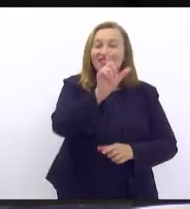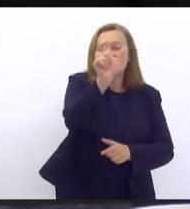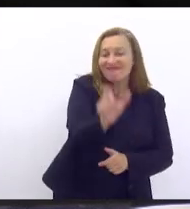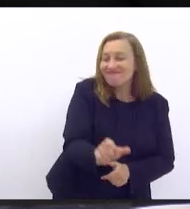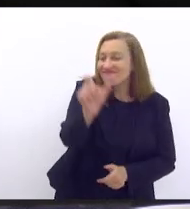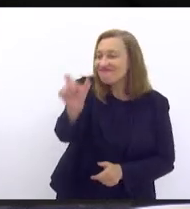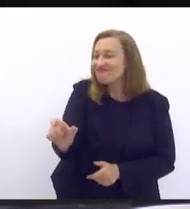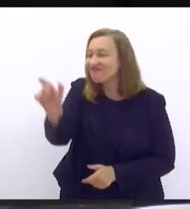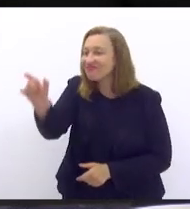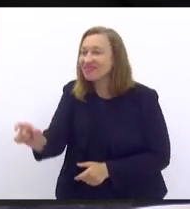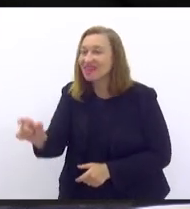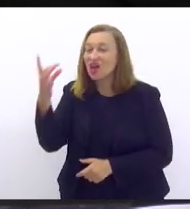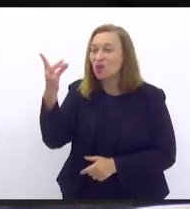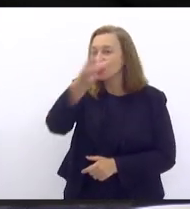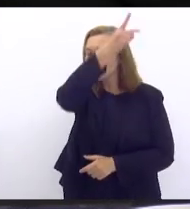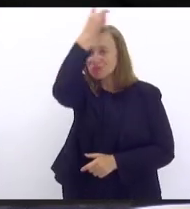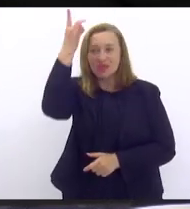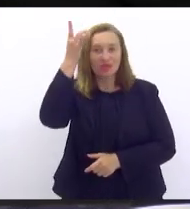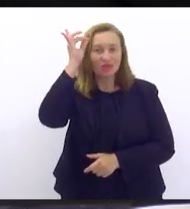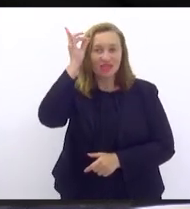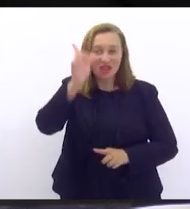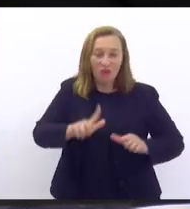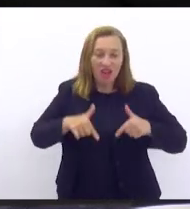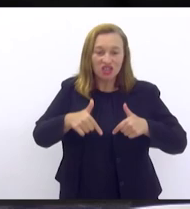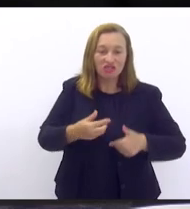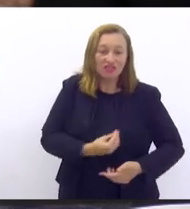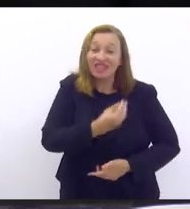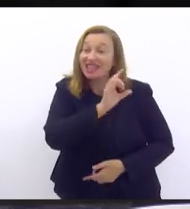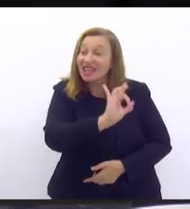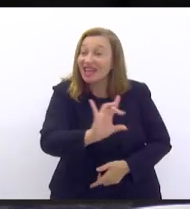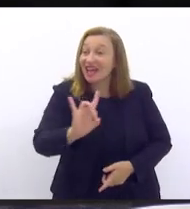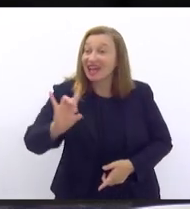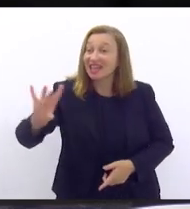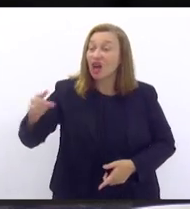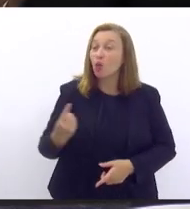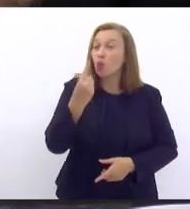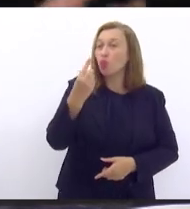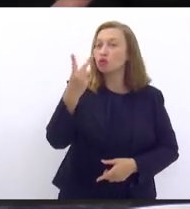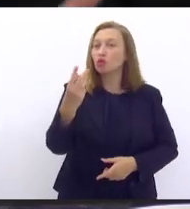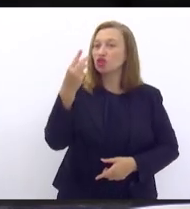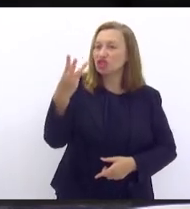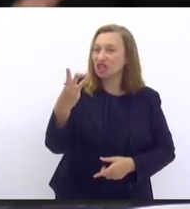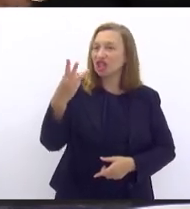Ele, através do seu Espírito, moveu a cada um de nós há